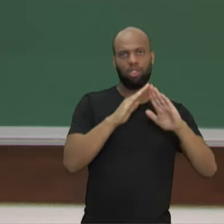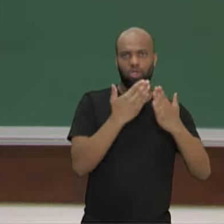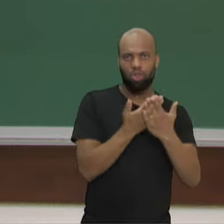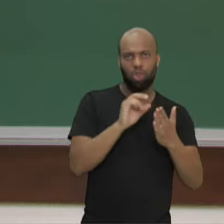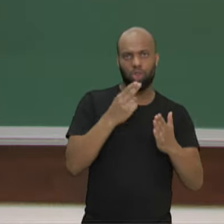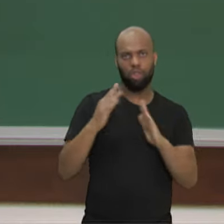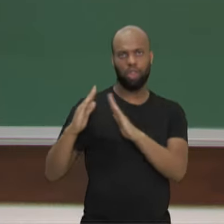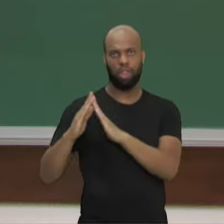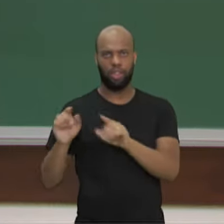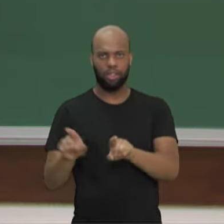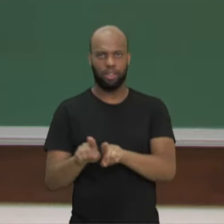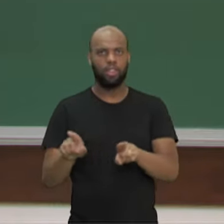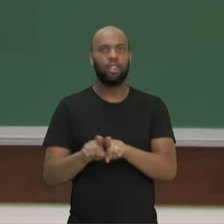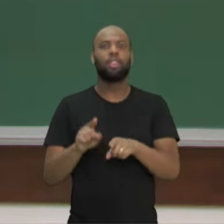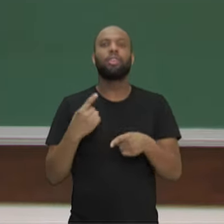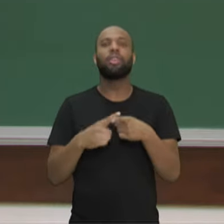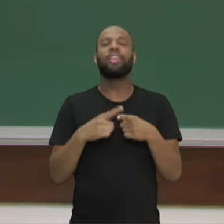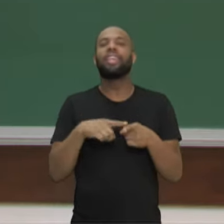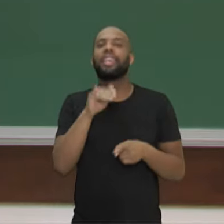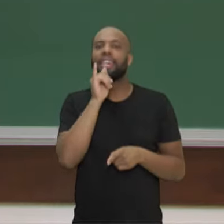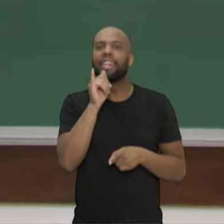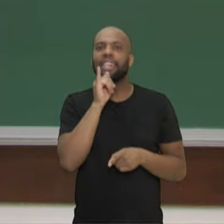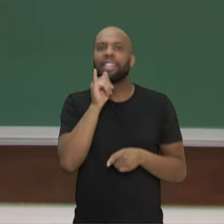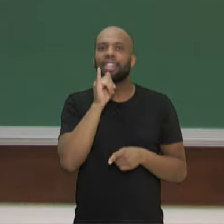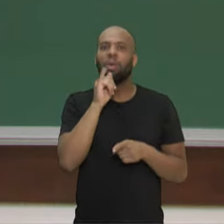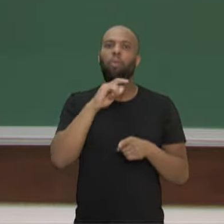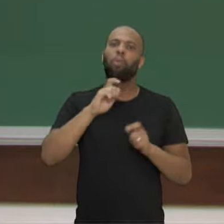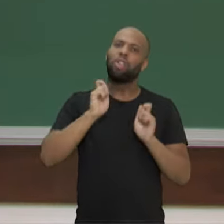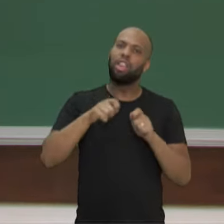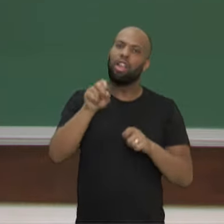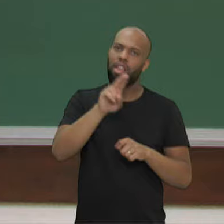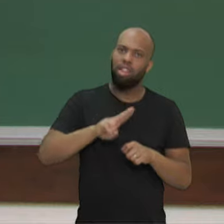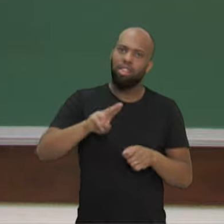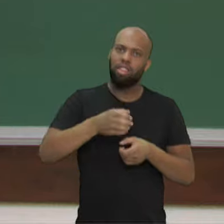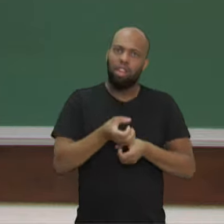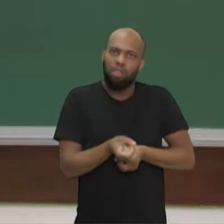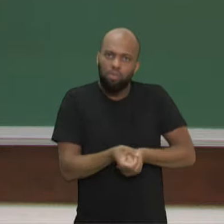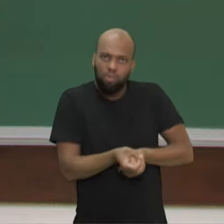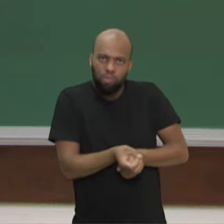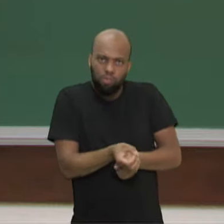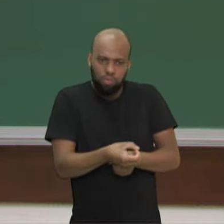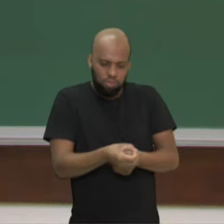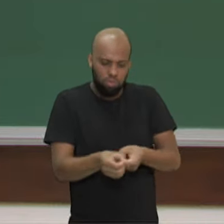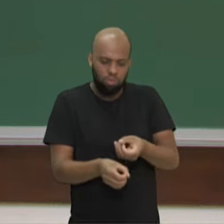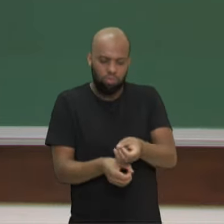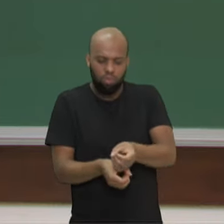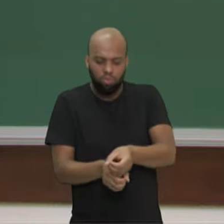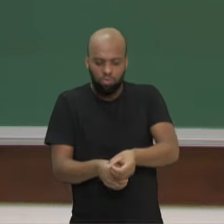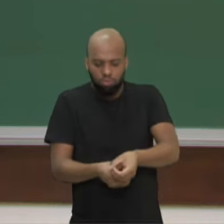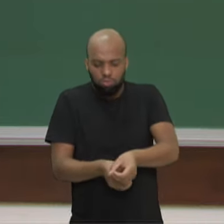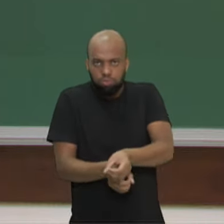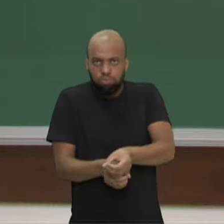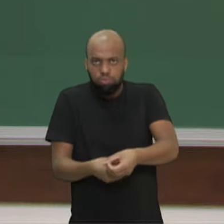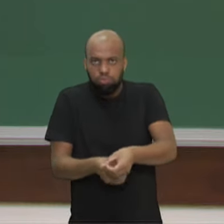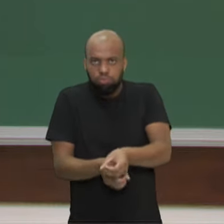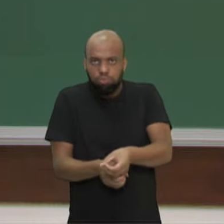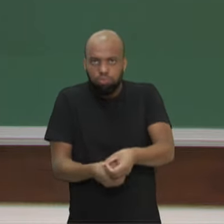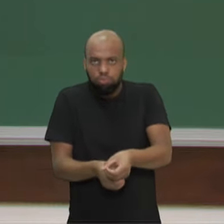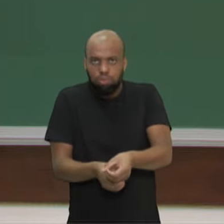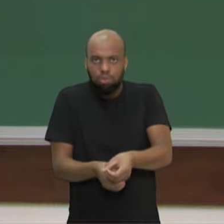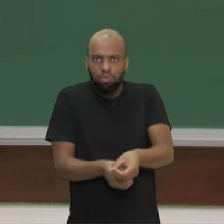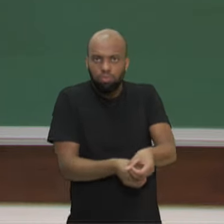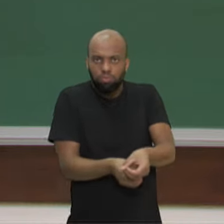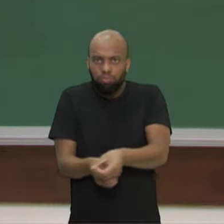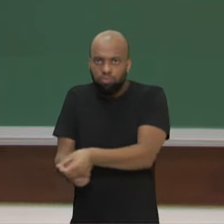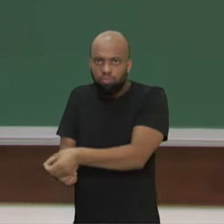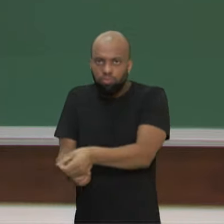usa iluminação do teatro, mas pode ser a lanterna, né? Enfim, outras possibilidades que vocês têm em casa para